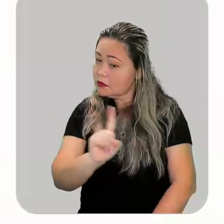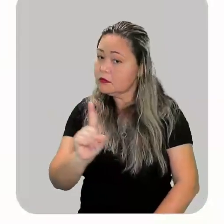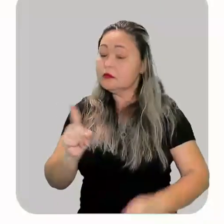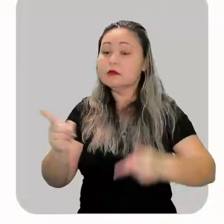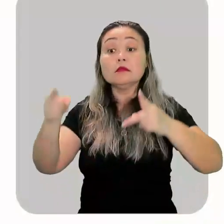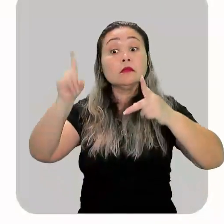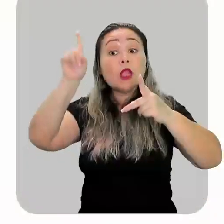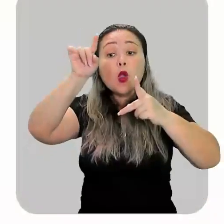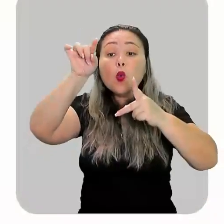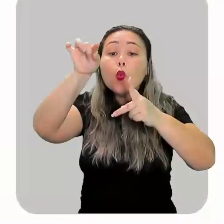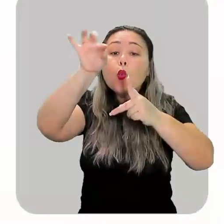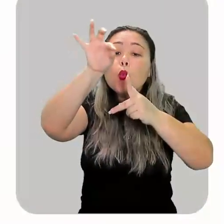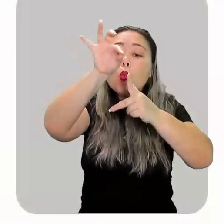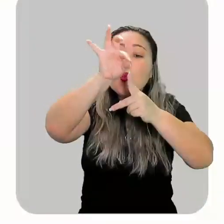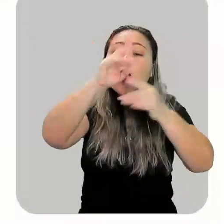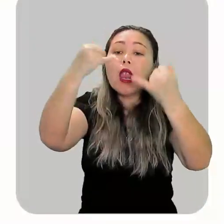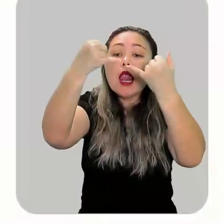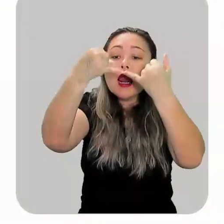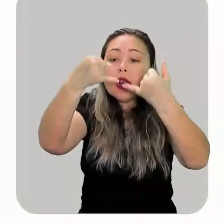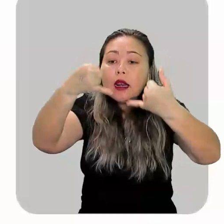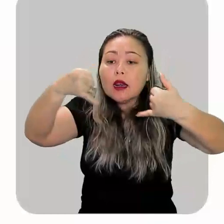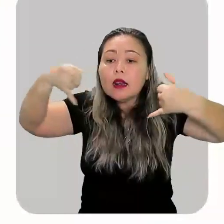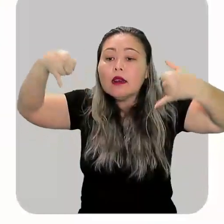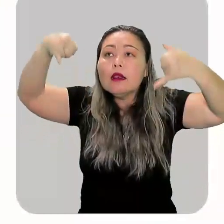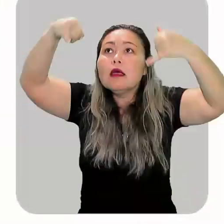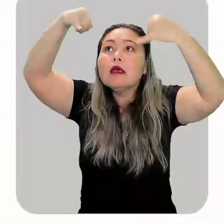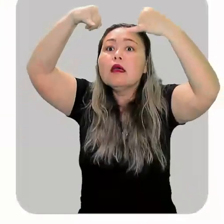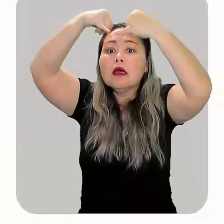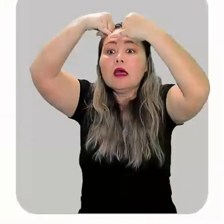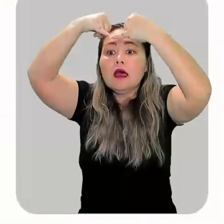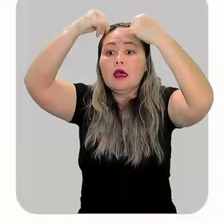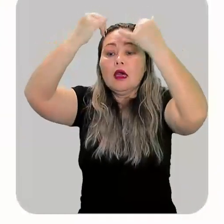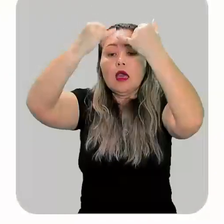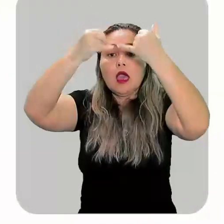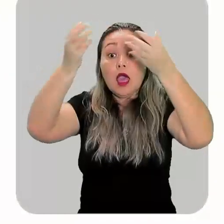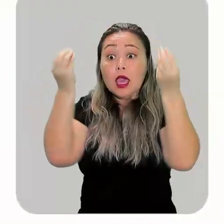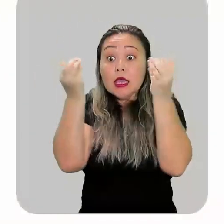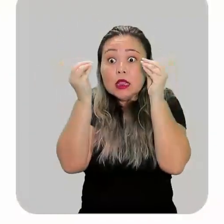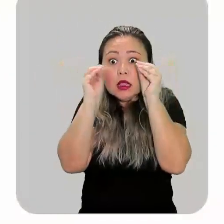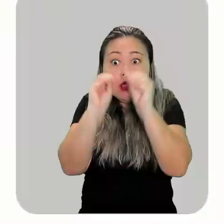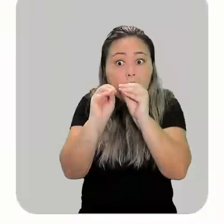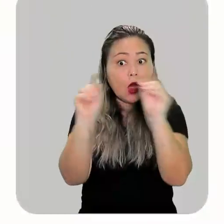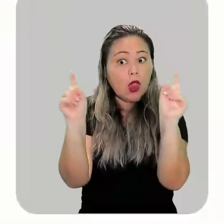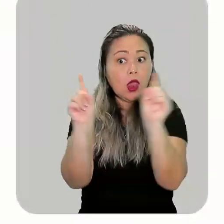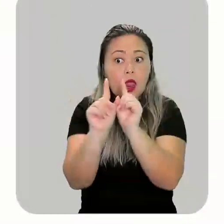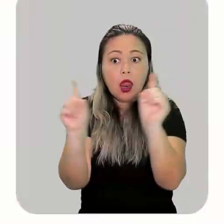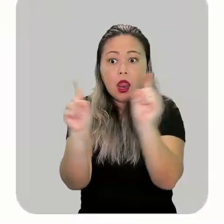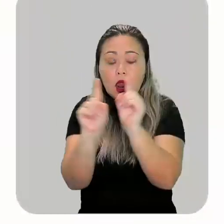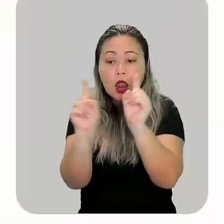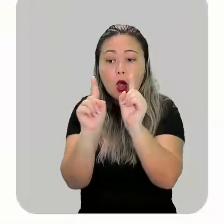o contorno, é só aquela linhazinha lá. A parte que está interno não é circunferência, é o